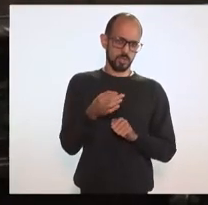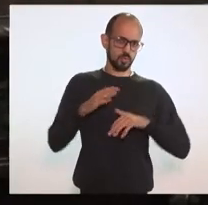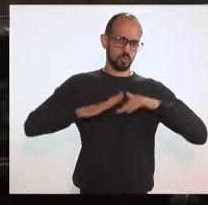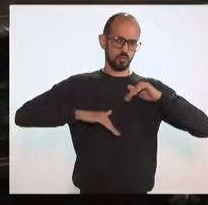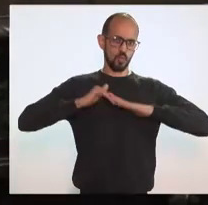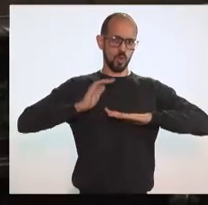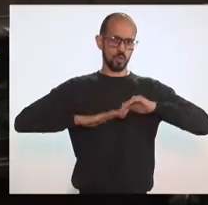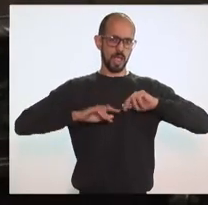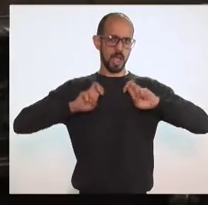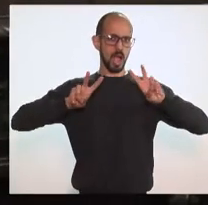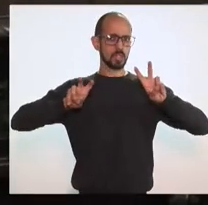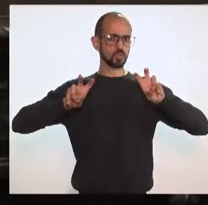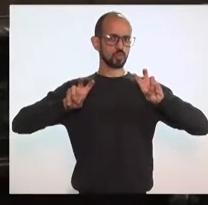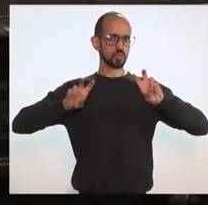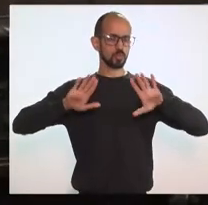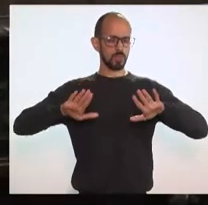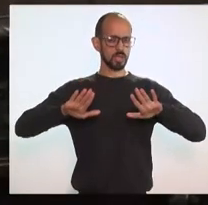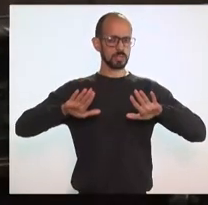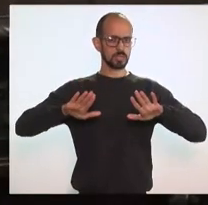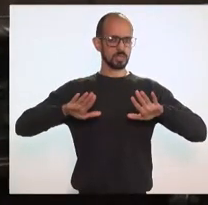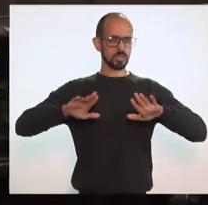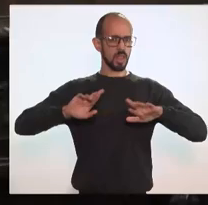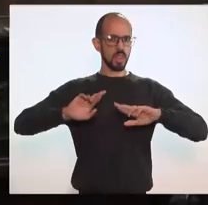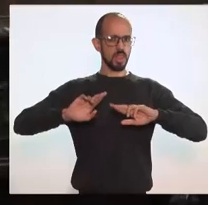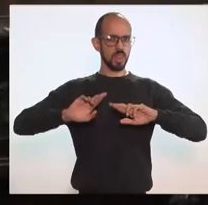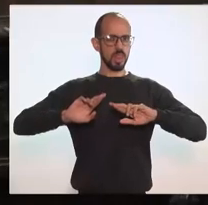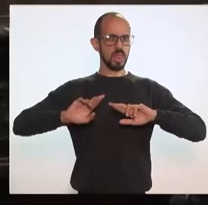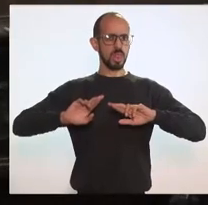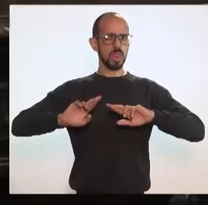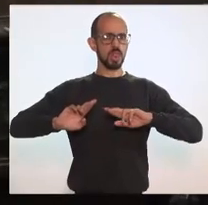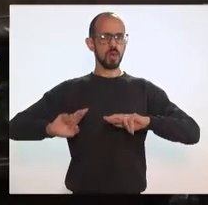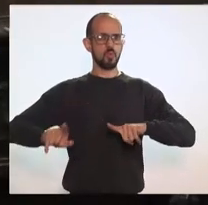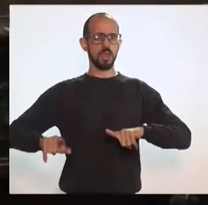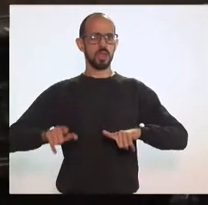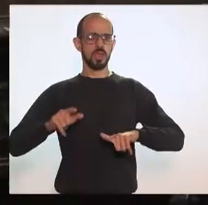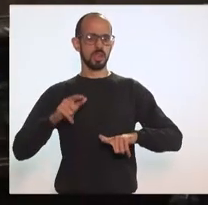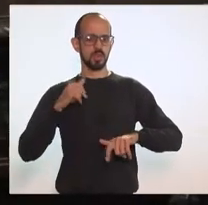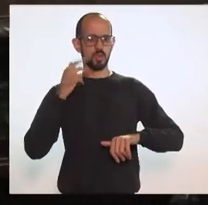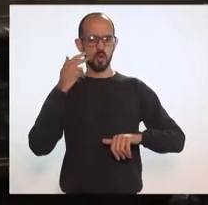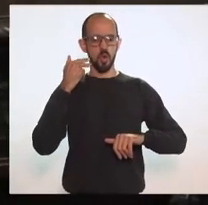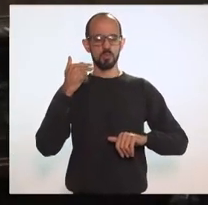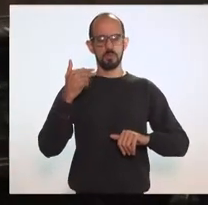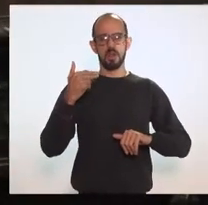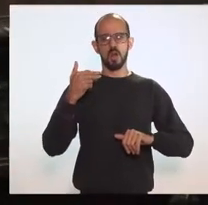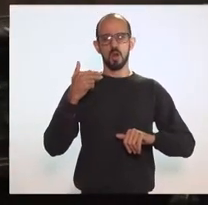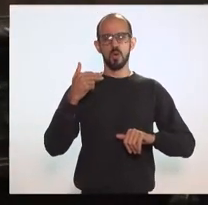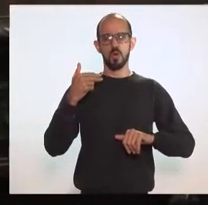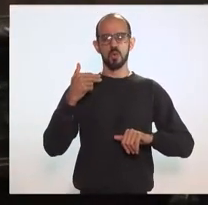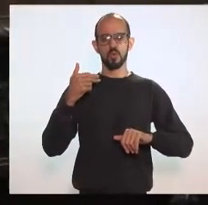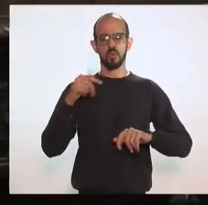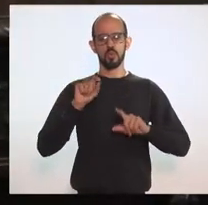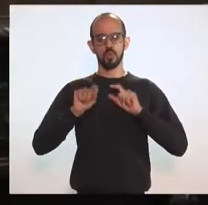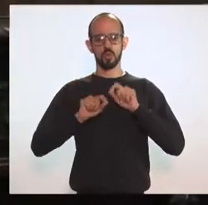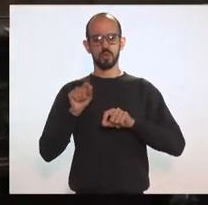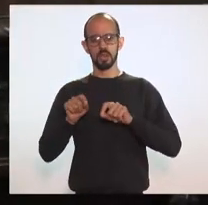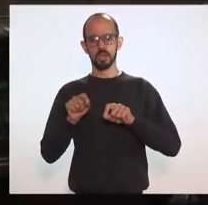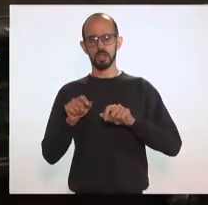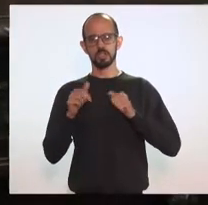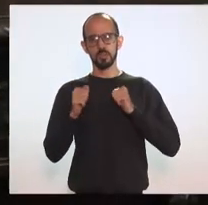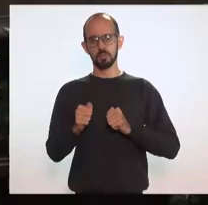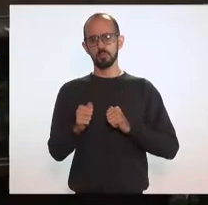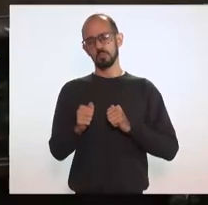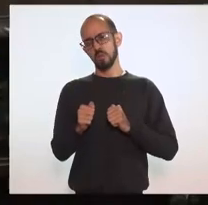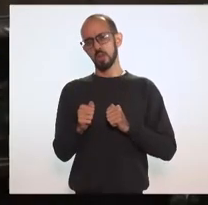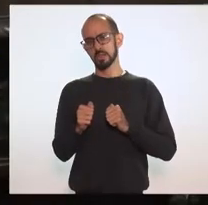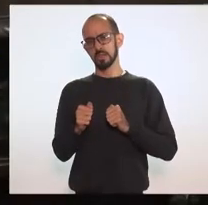agora não é razoável que parece que daí a necessidade de uma agenda importante mas dieta urgente que a gente possa ter um acúmulo